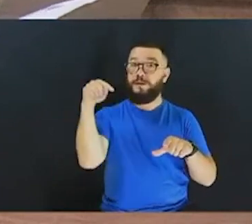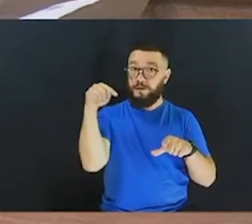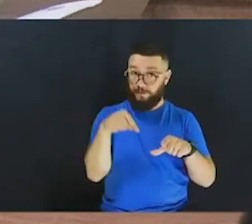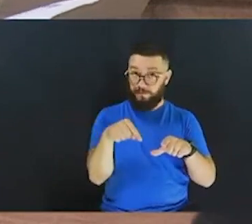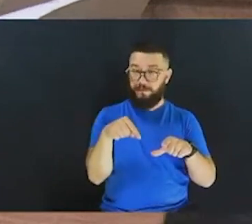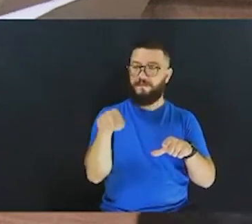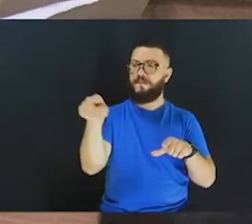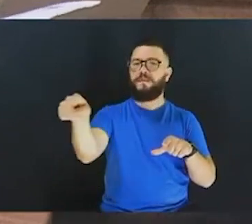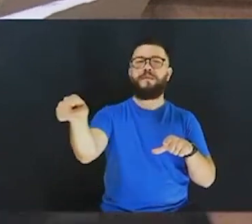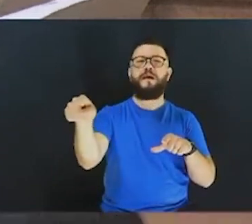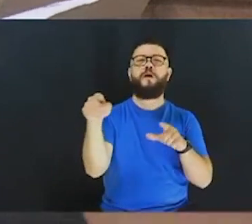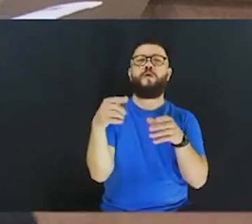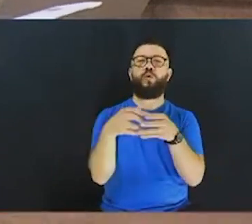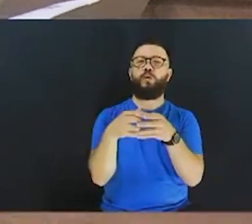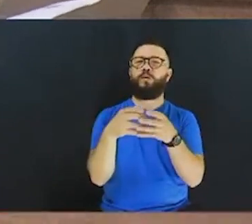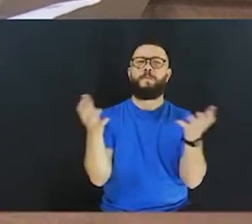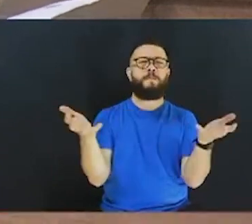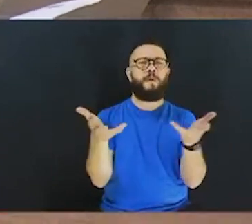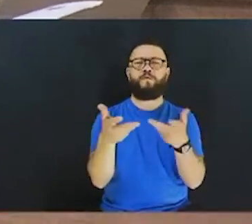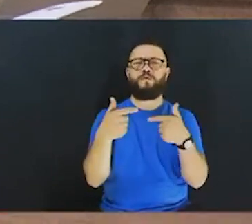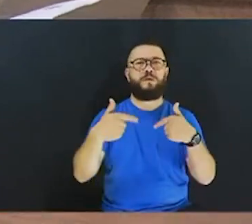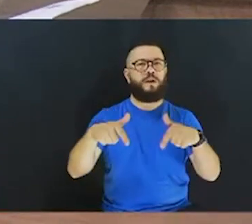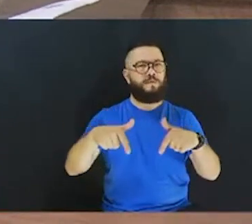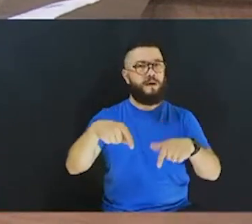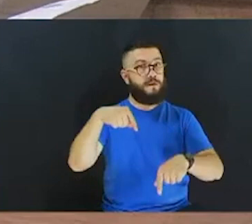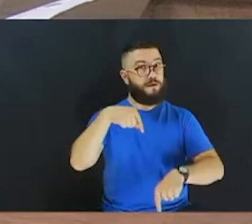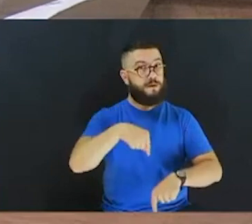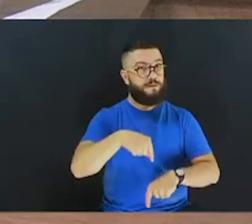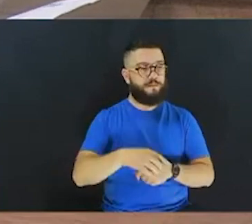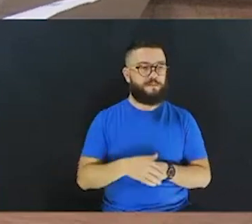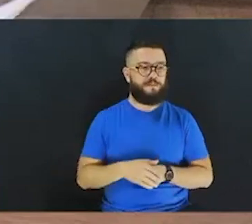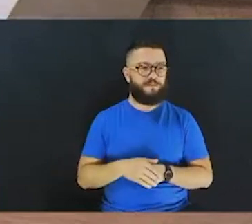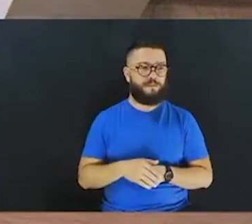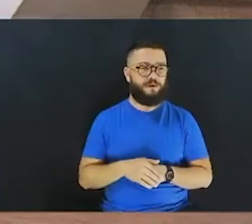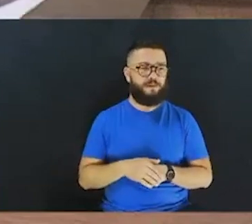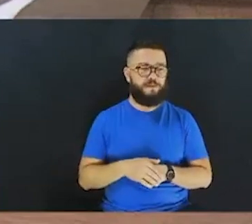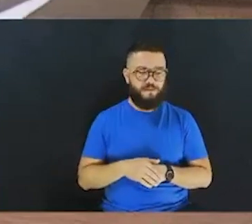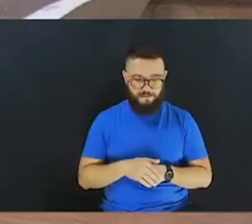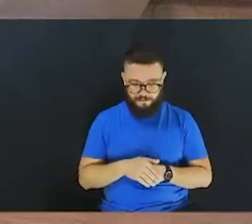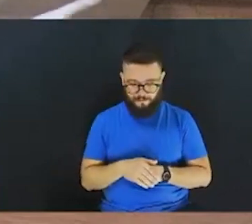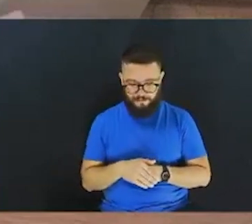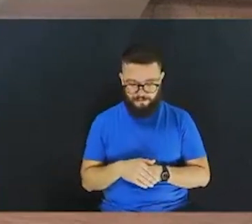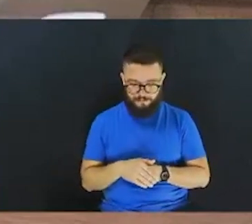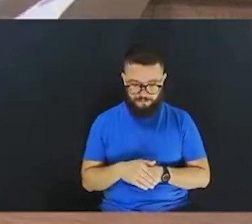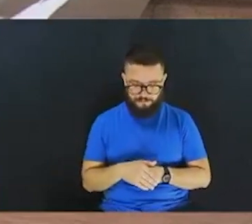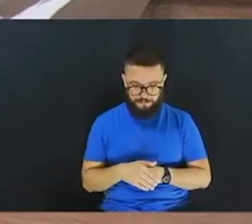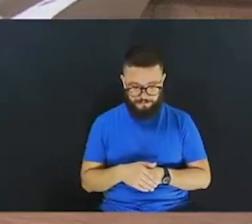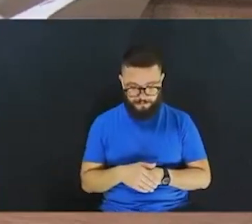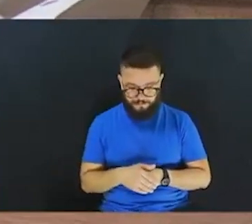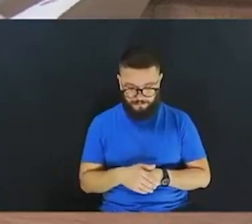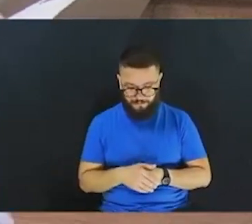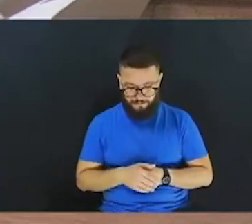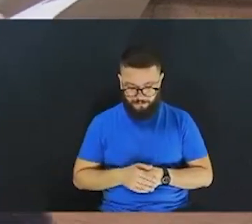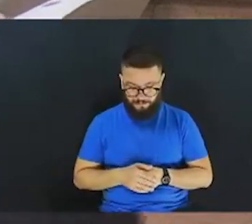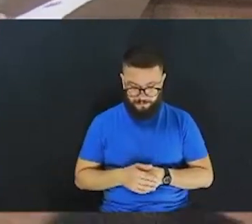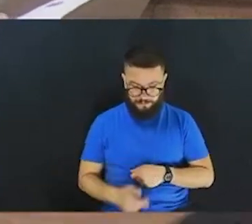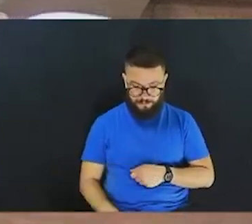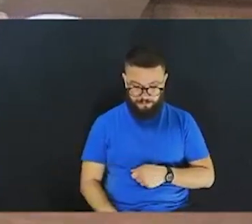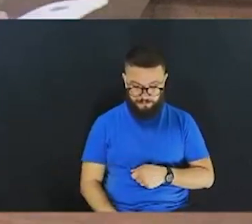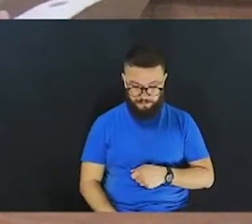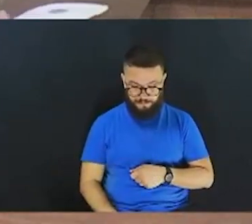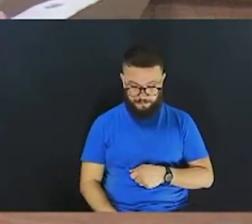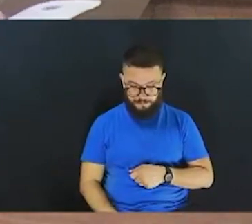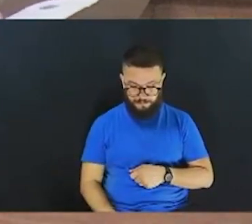faz um trabalho fantástico na cidade. O Knaut e Zanlorenzi Advogados Associados é um escritório de